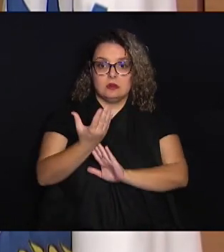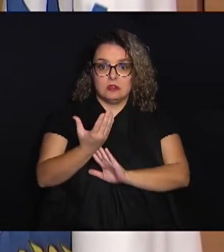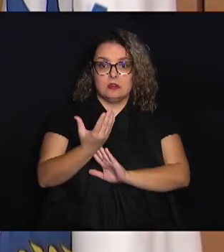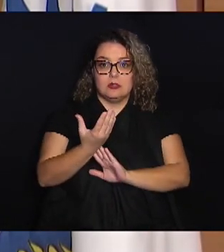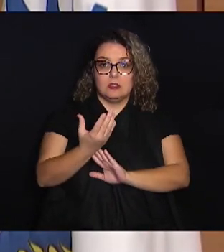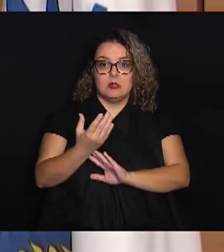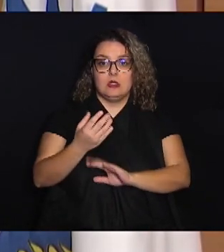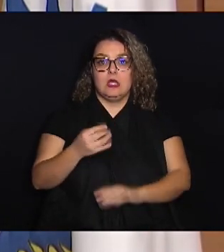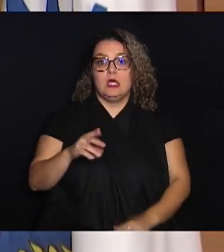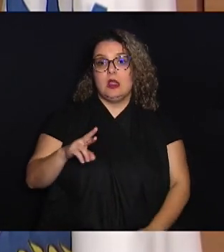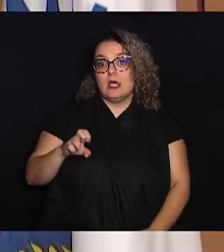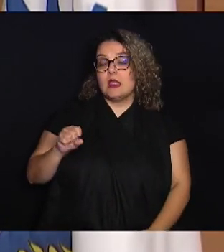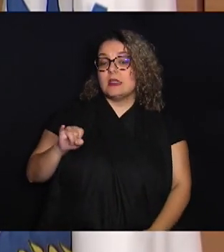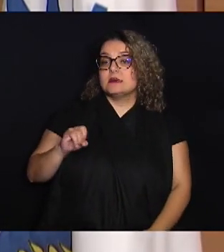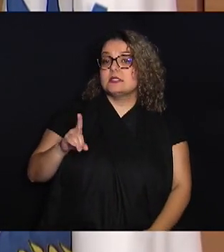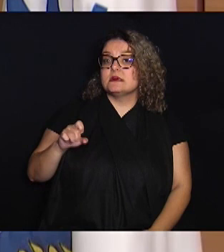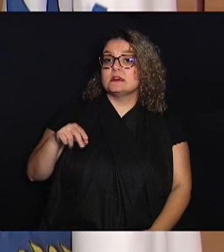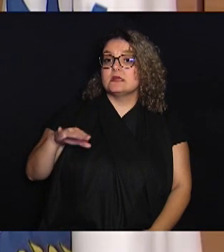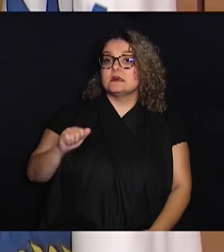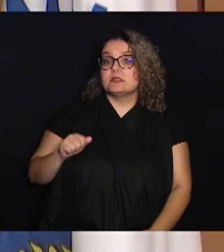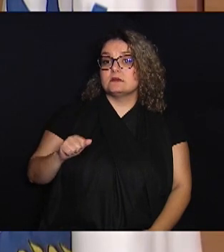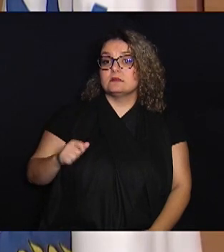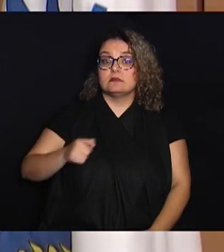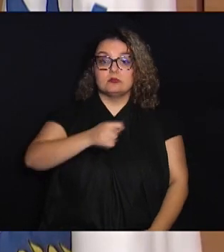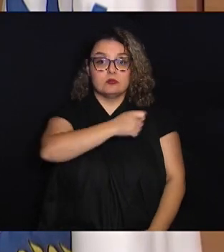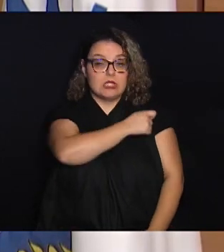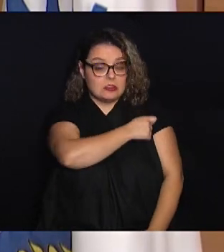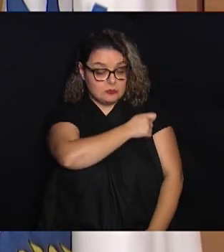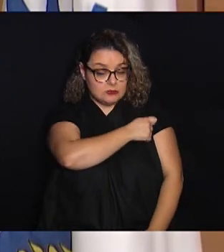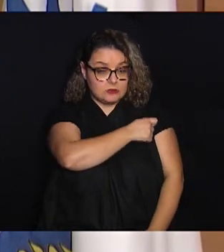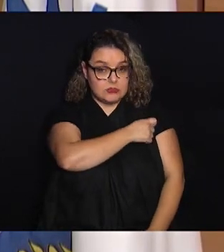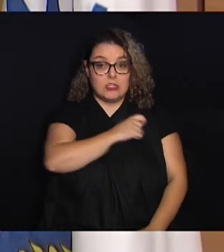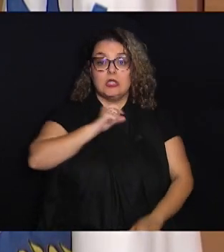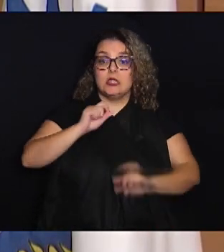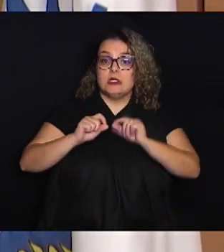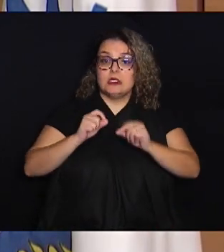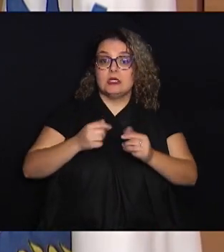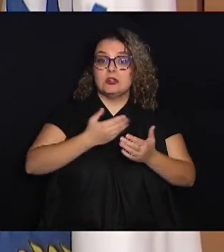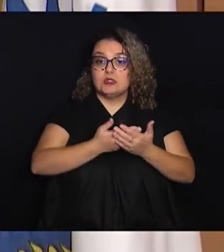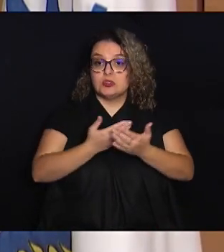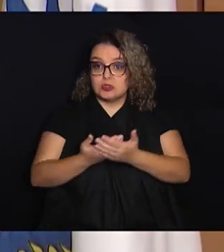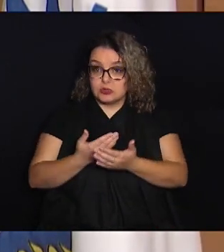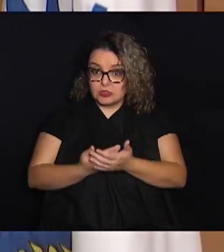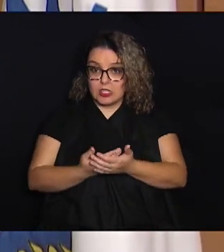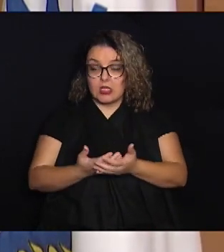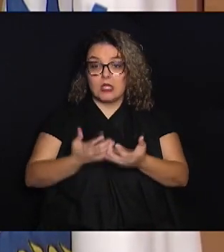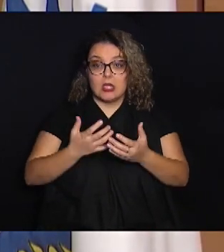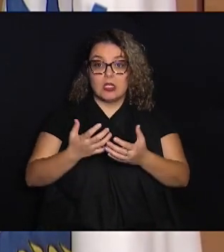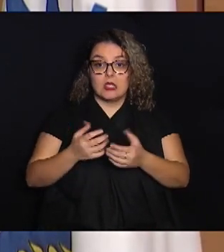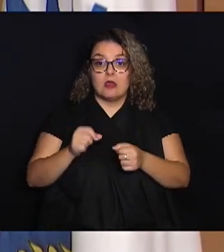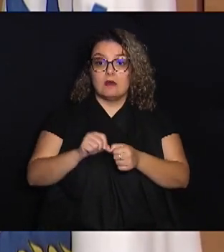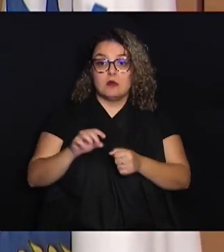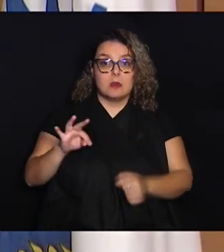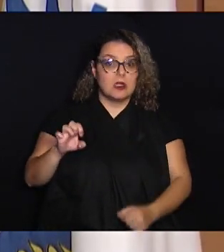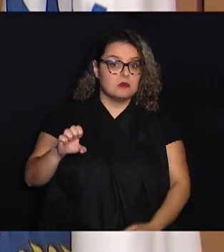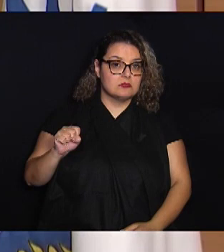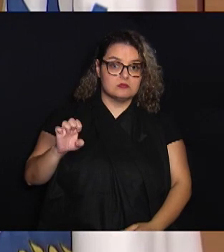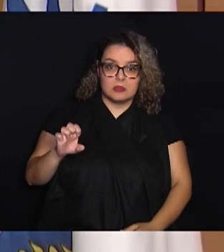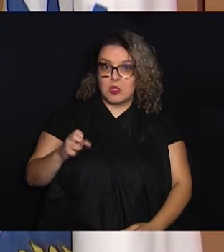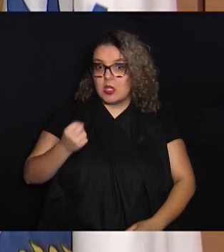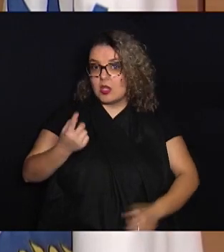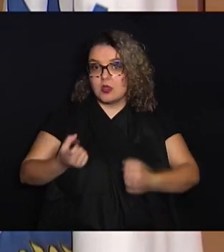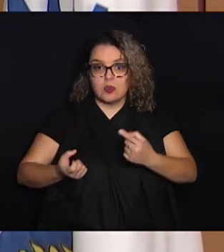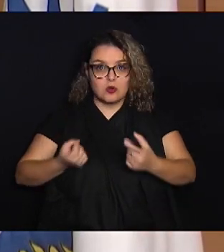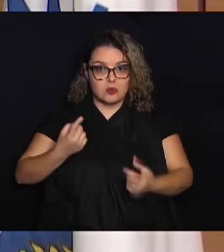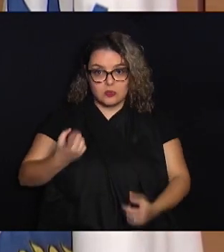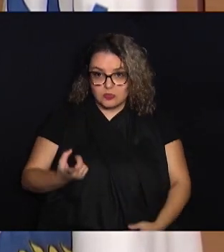residência para estudiosos. Ou seja, quem estiver estudando e quiser fazer uma tese sobre algum assunto que tem a